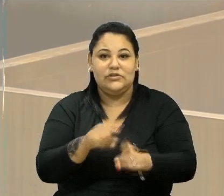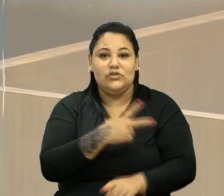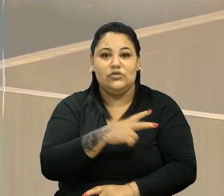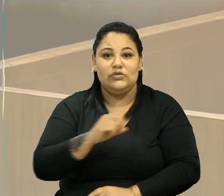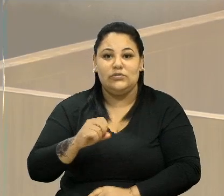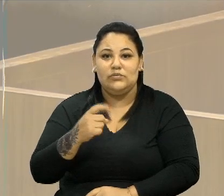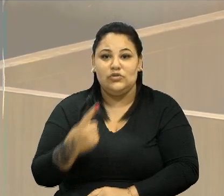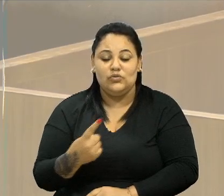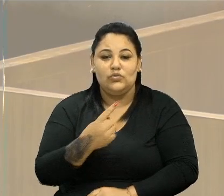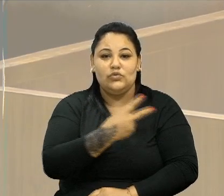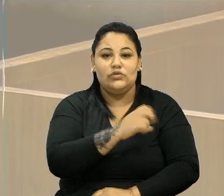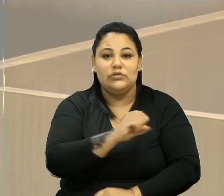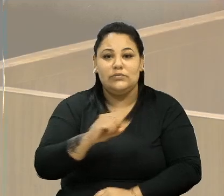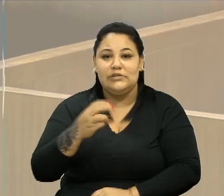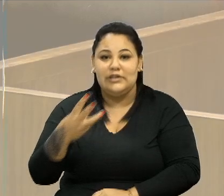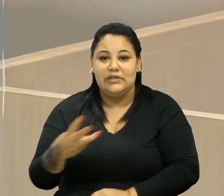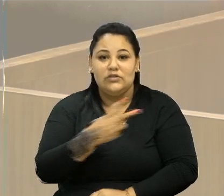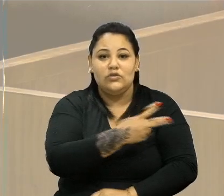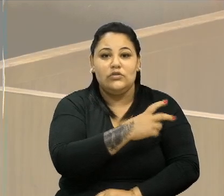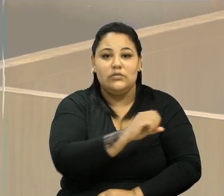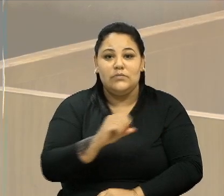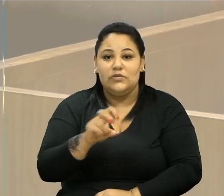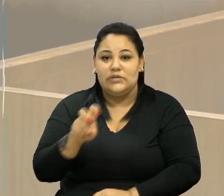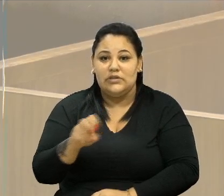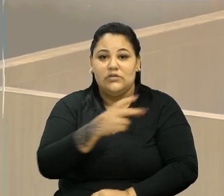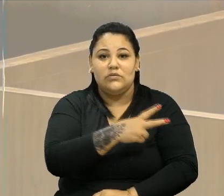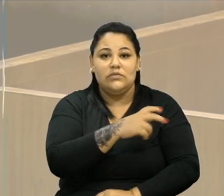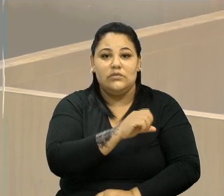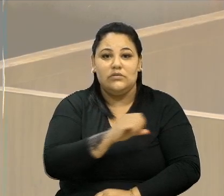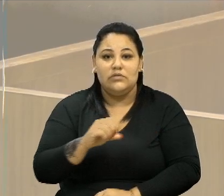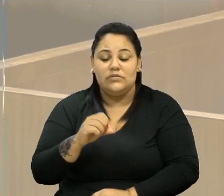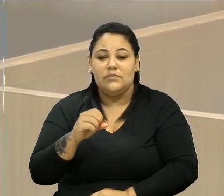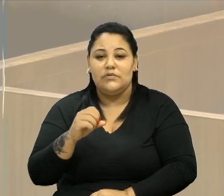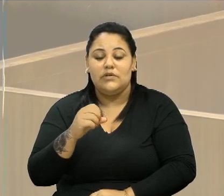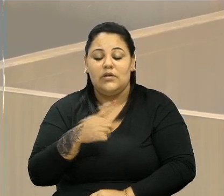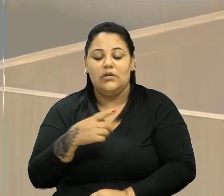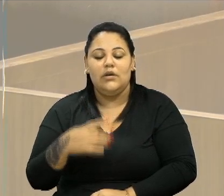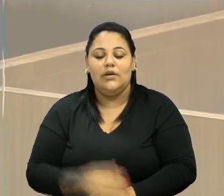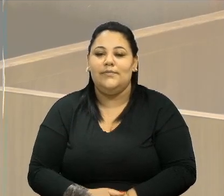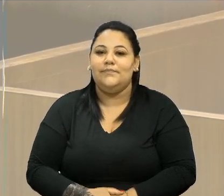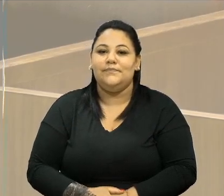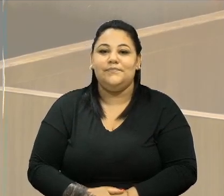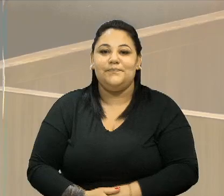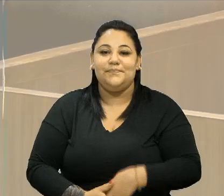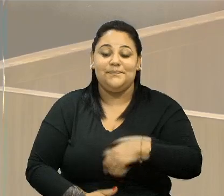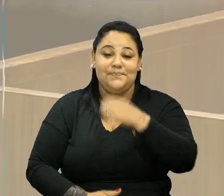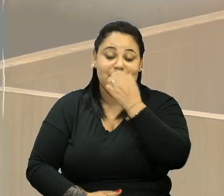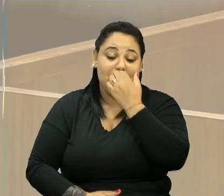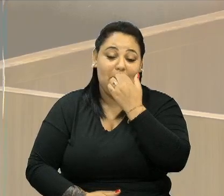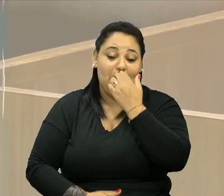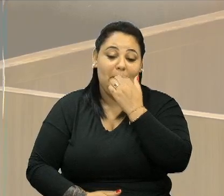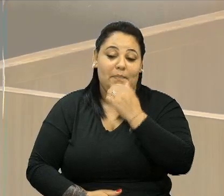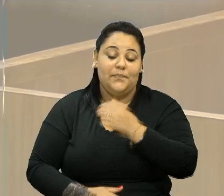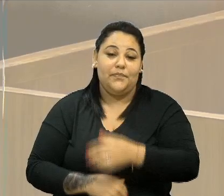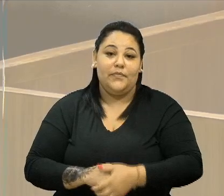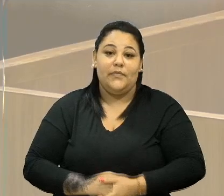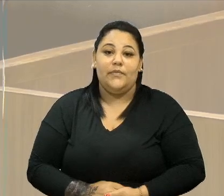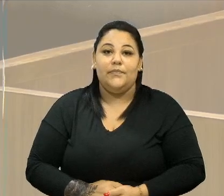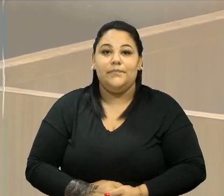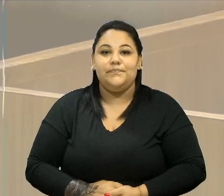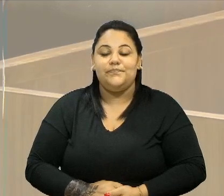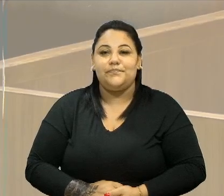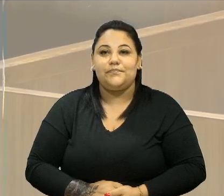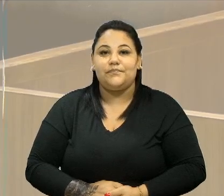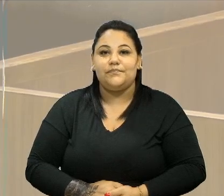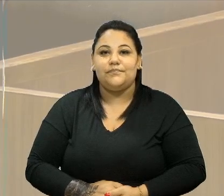2003, 2005 a 2006, 2014 a 2015, 2021 a 2022 e 2023.